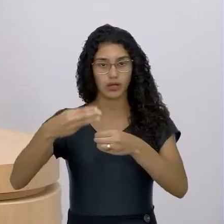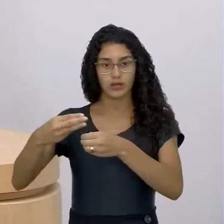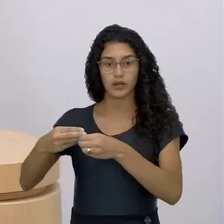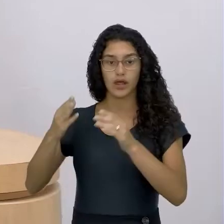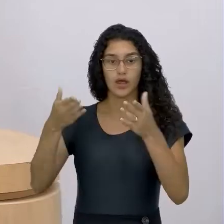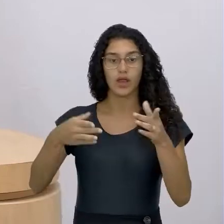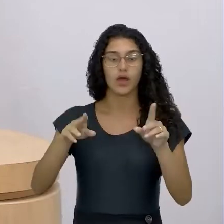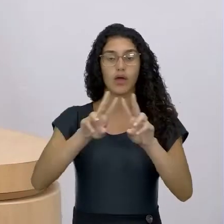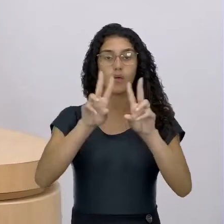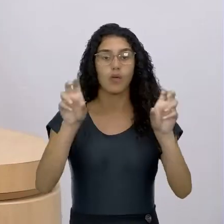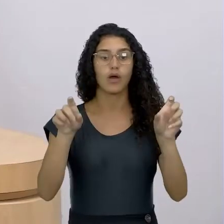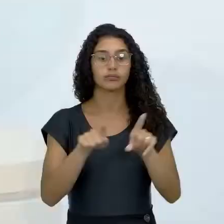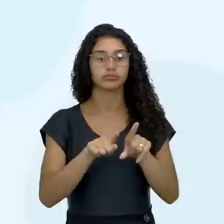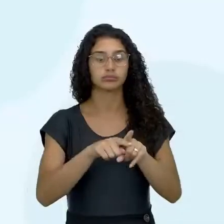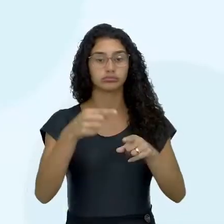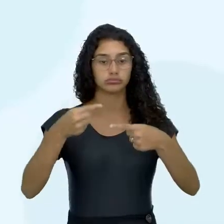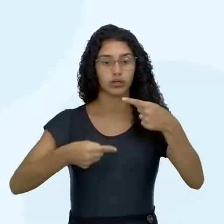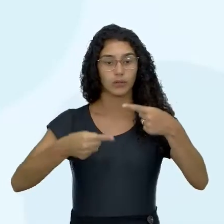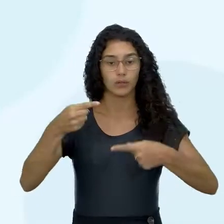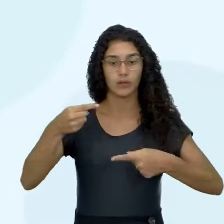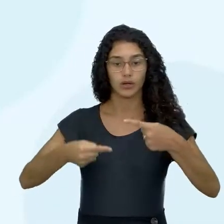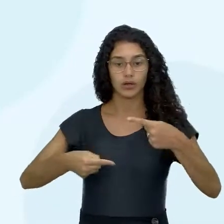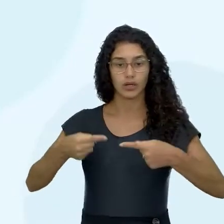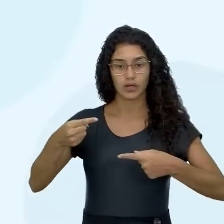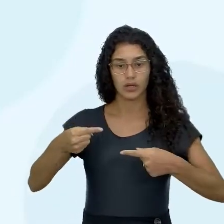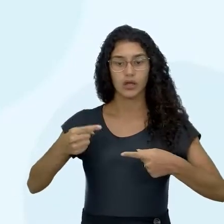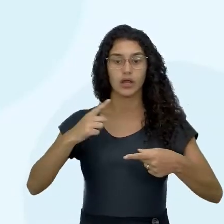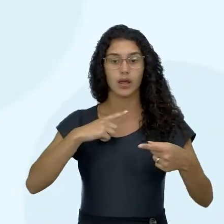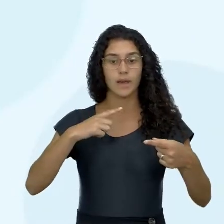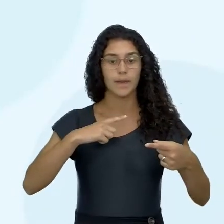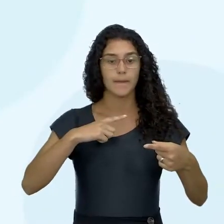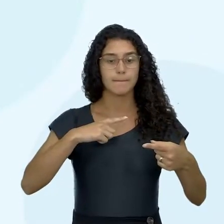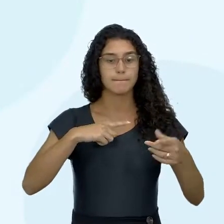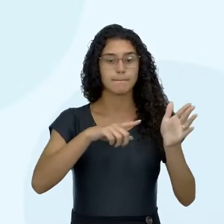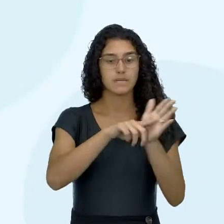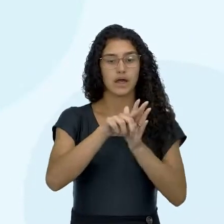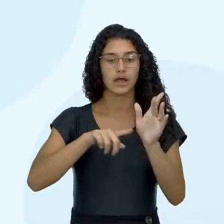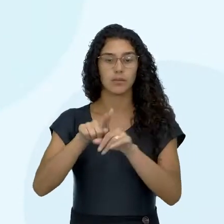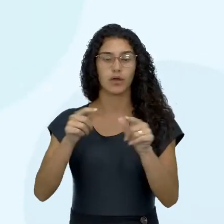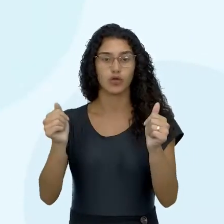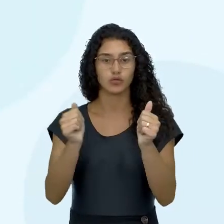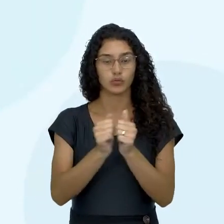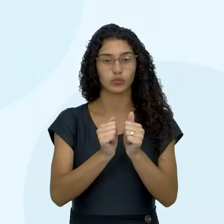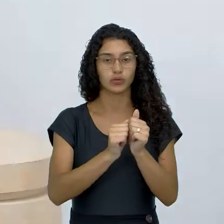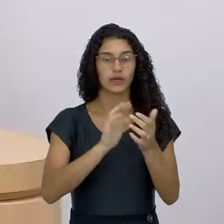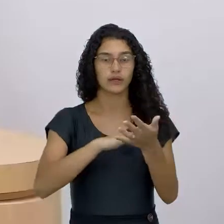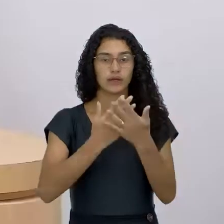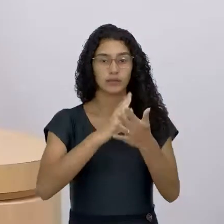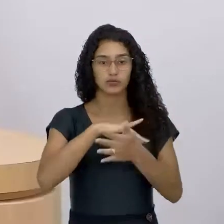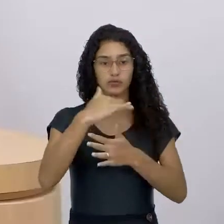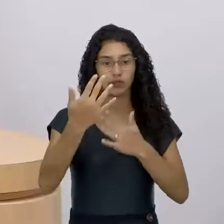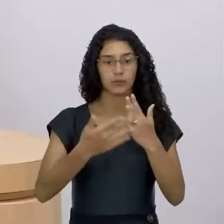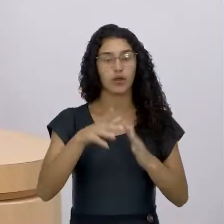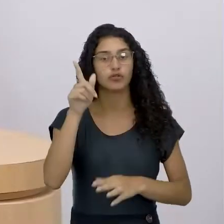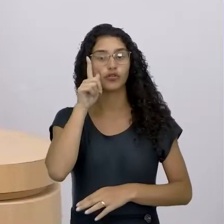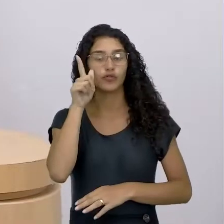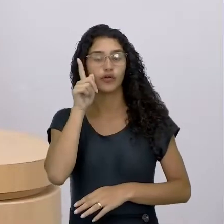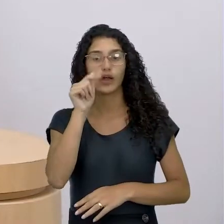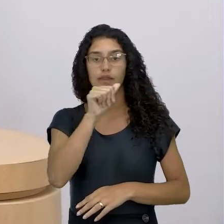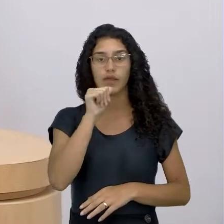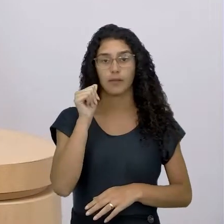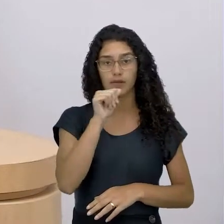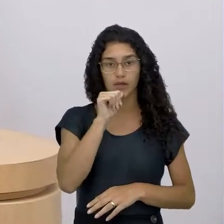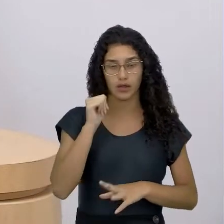aula intitulada Democracia e Políticas Públicas, parte 2. Ao meu lado estão as intérpretes de Libras Giovana